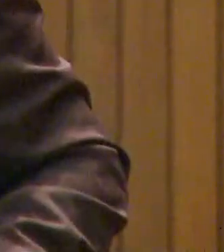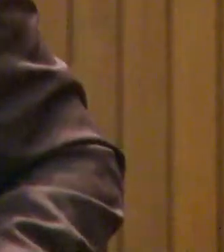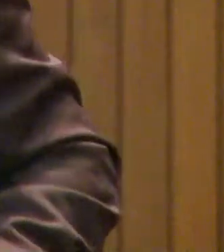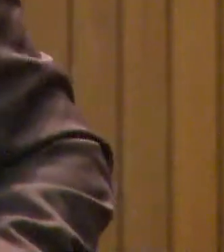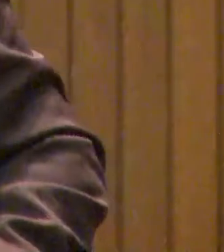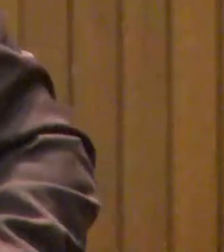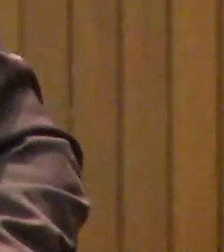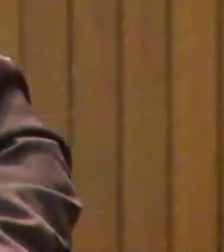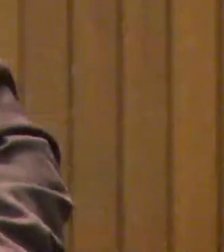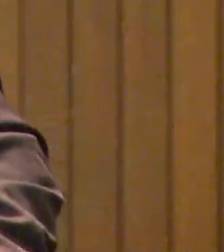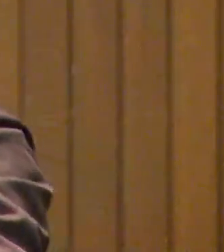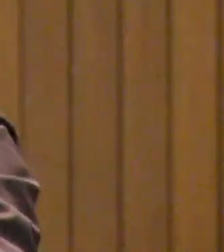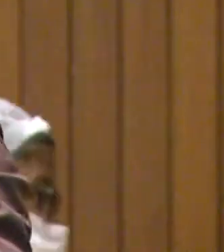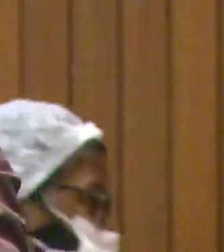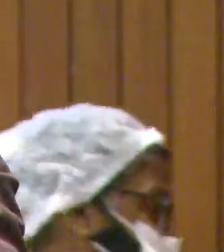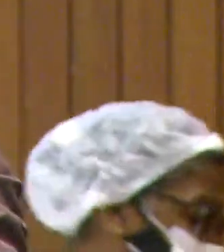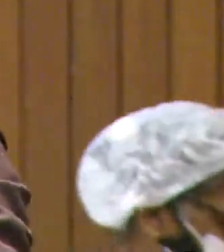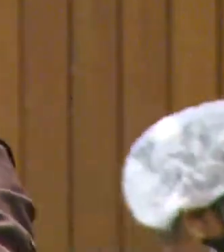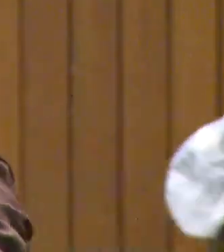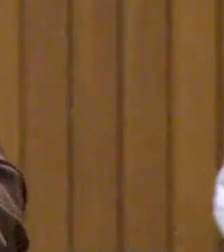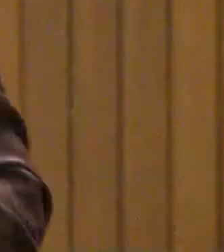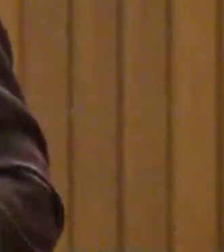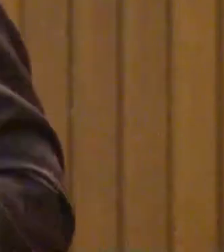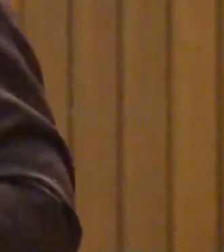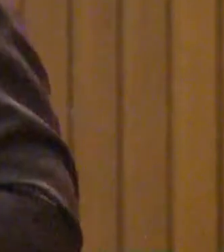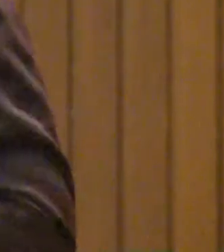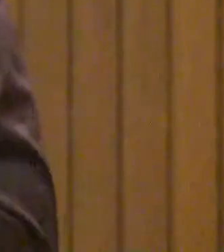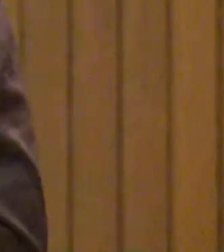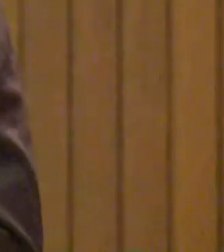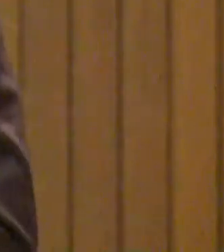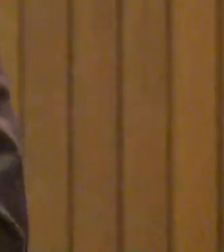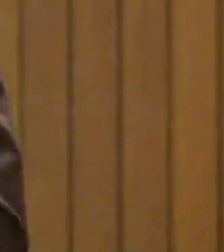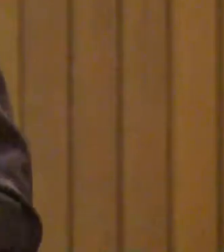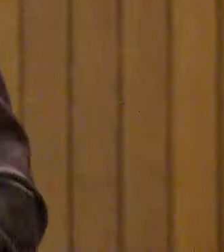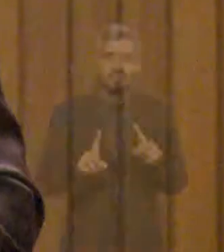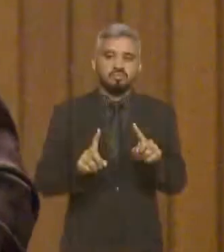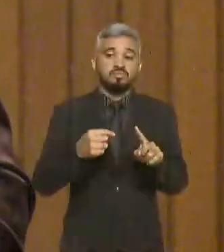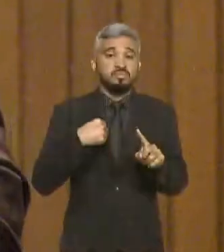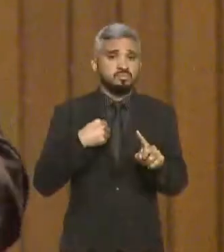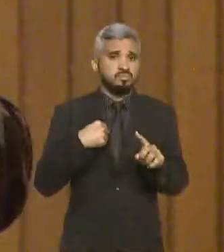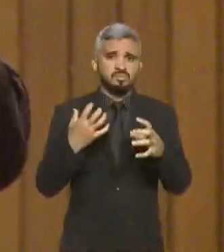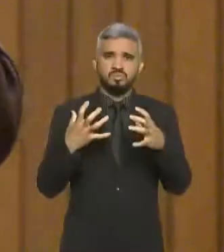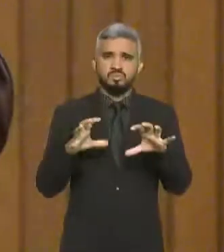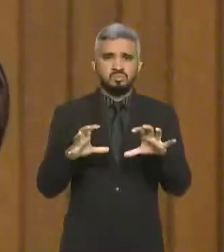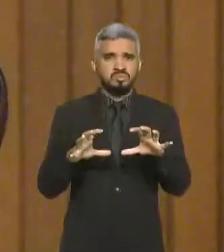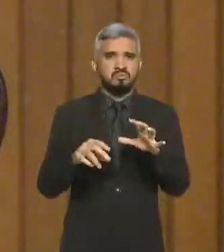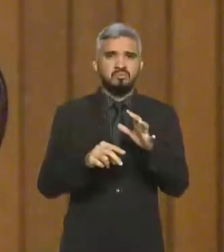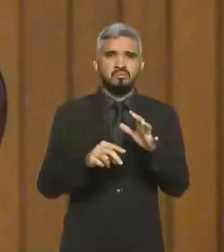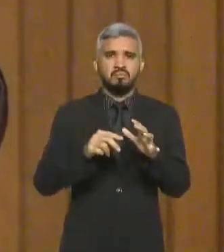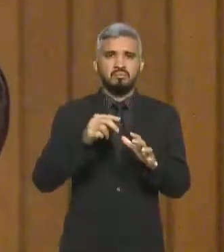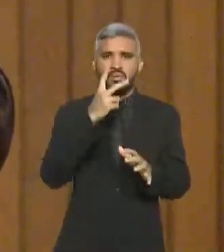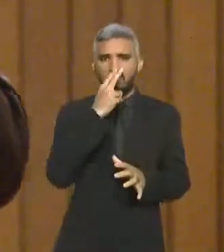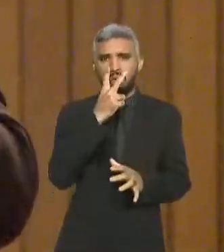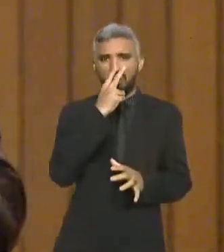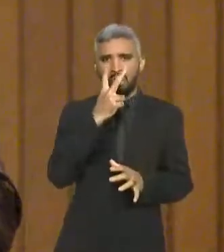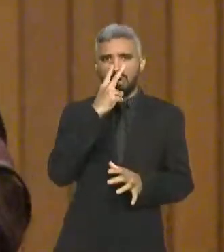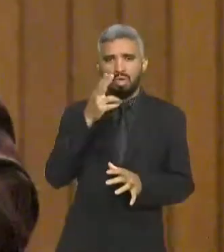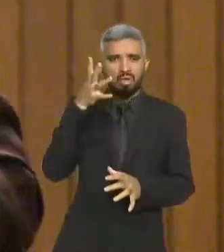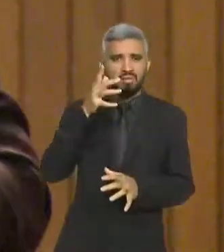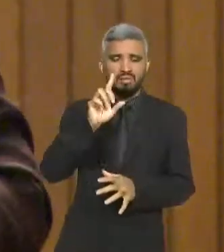fique repetitivo, mas que sirva de alerta, e aqui eu falo especificamente para a